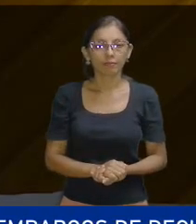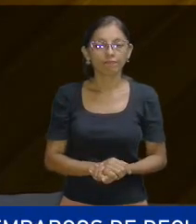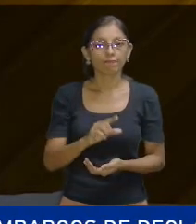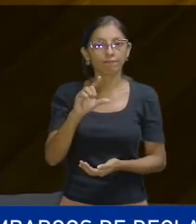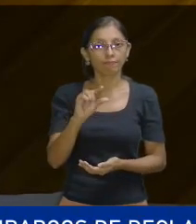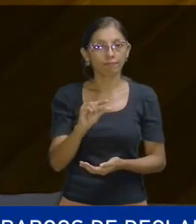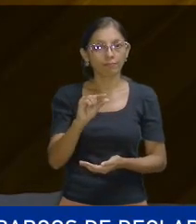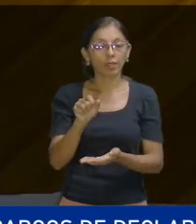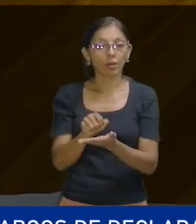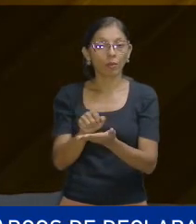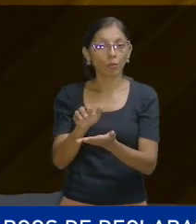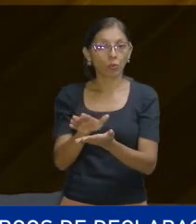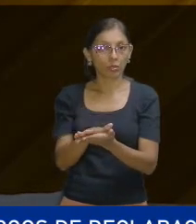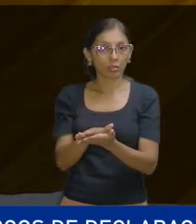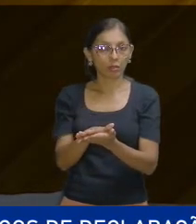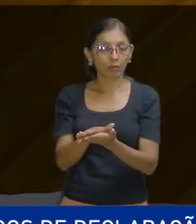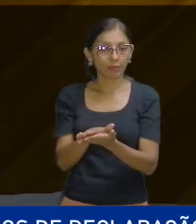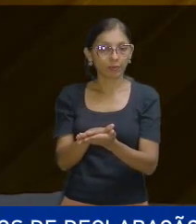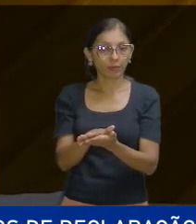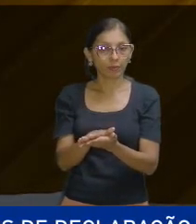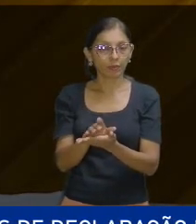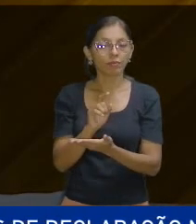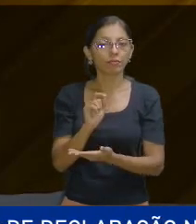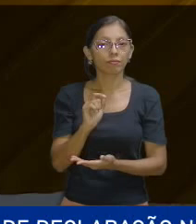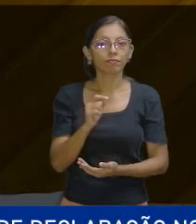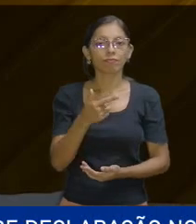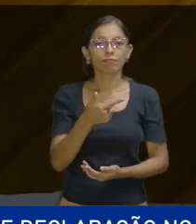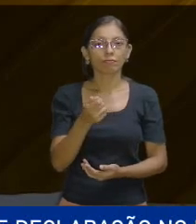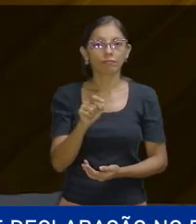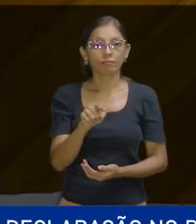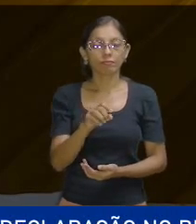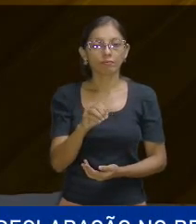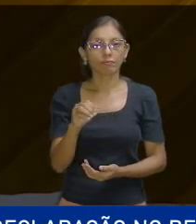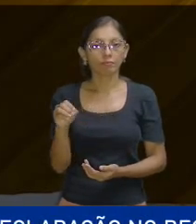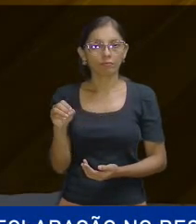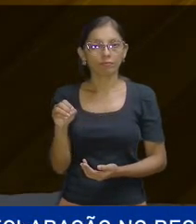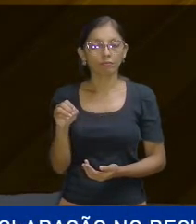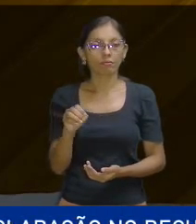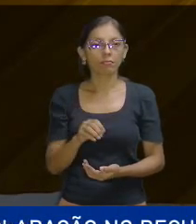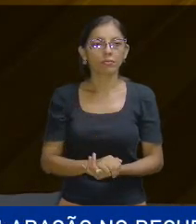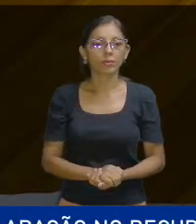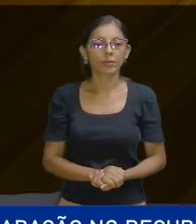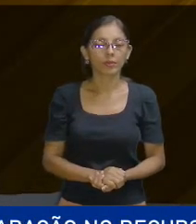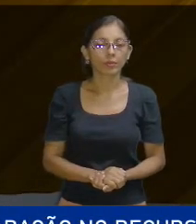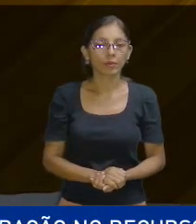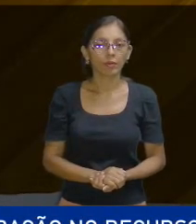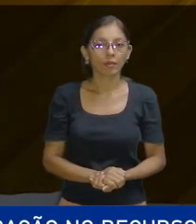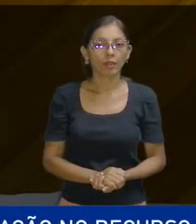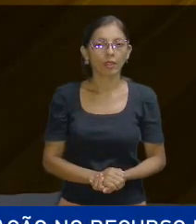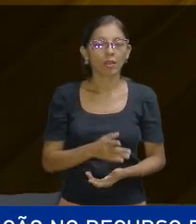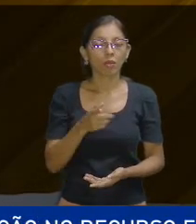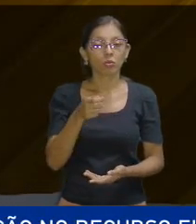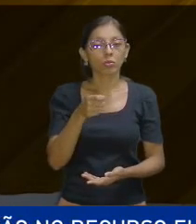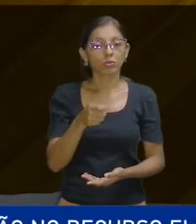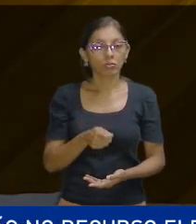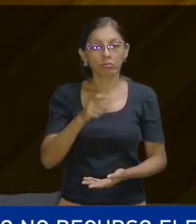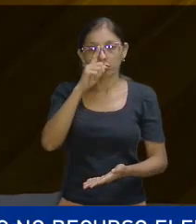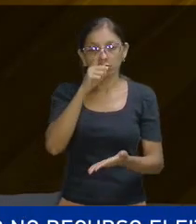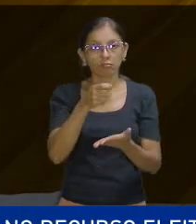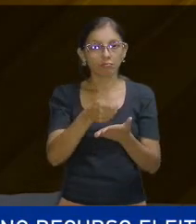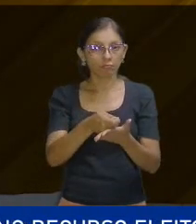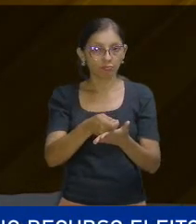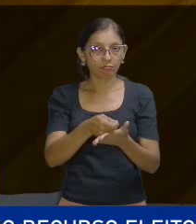inicialmente aplicada no patamar de R$ 20.000 pelo juiz sentenciante a conduta